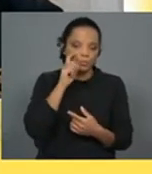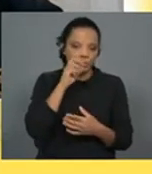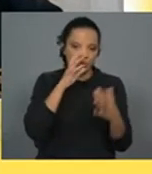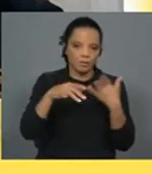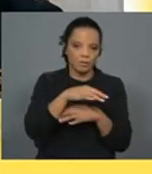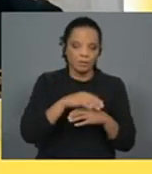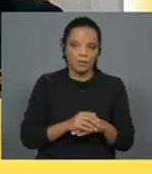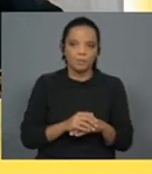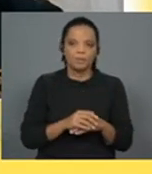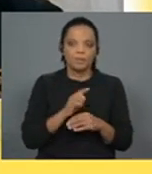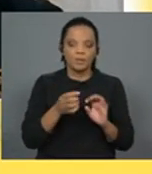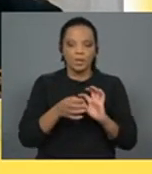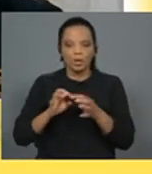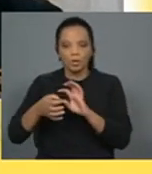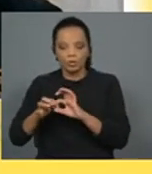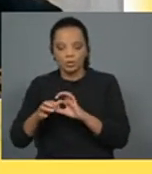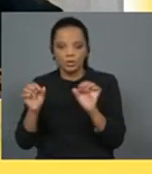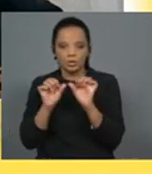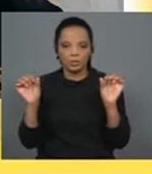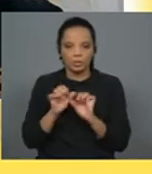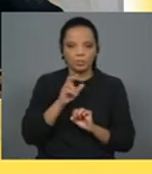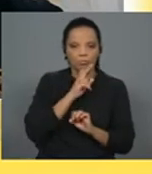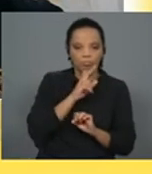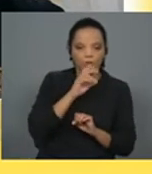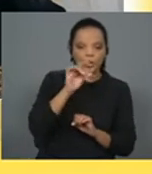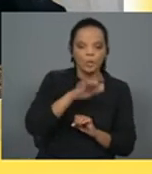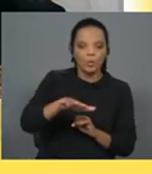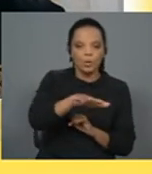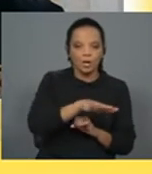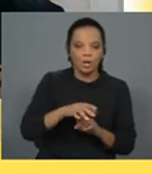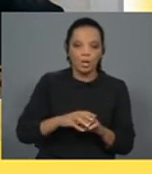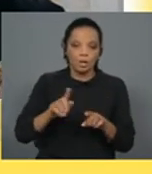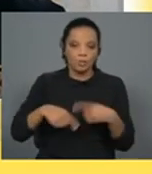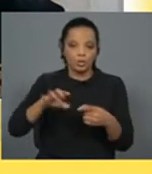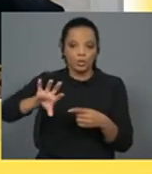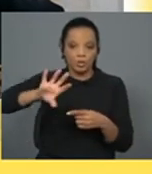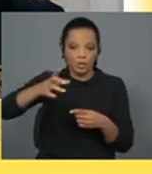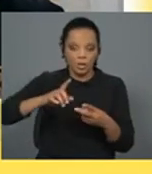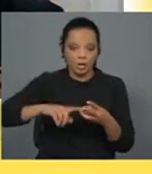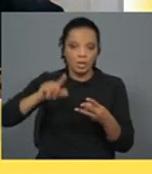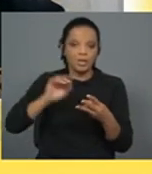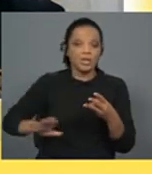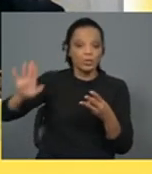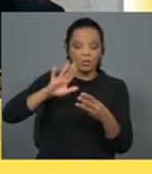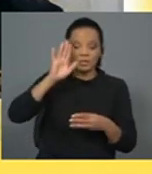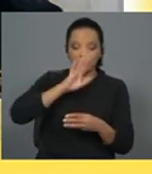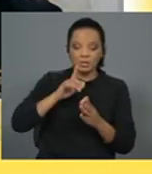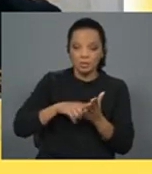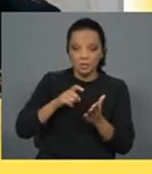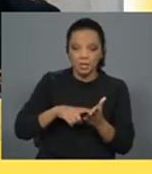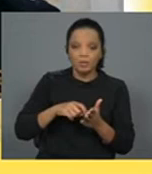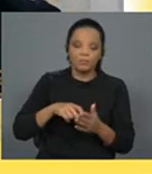Portanto, e é esta lógica, uma lógica de sistema de resposta local, depois distrital, nacional, e se houver essa necessidade, obviamente,